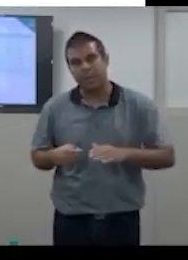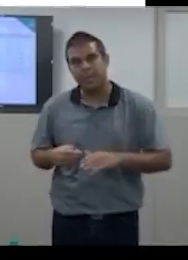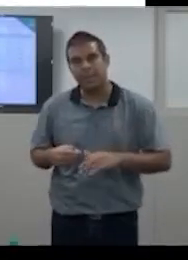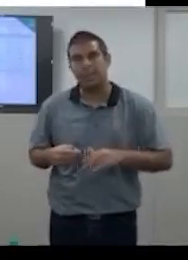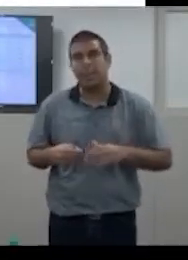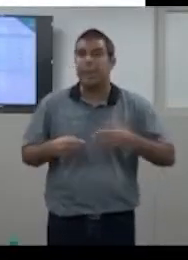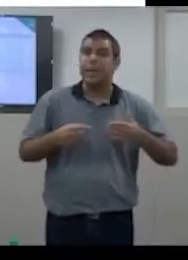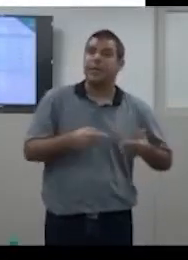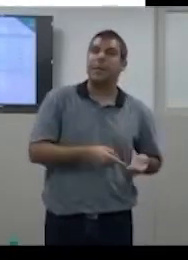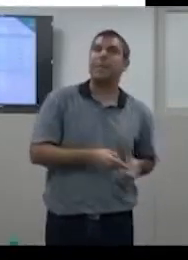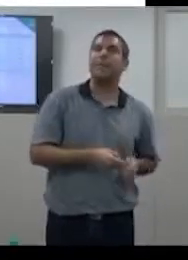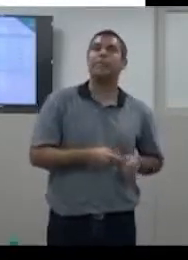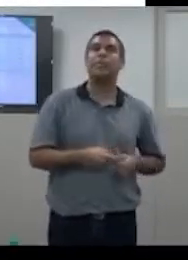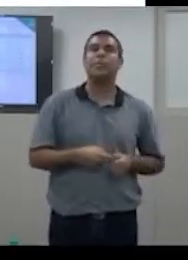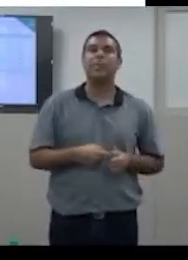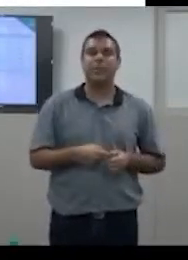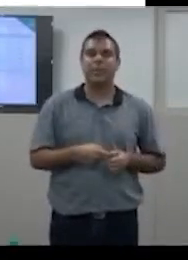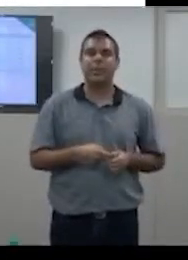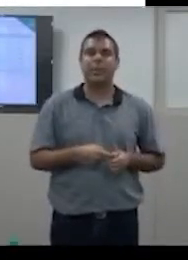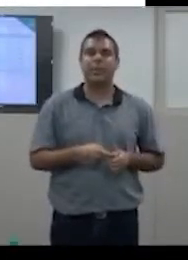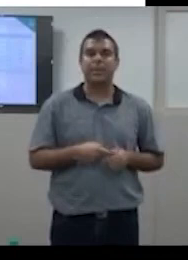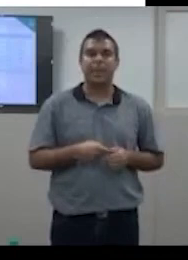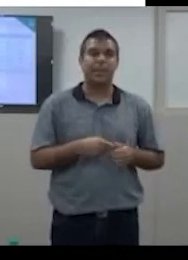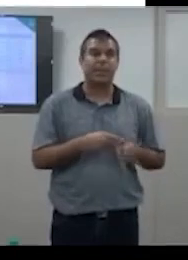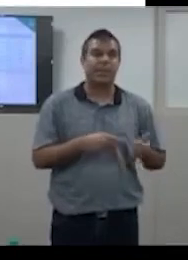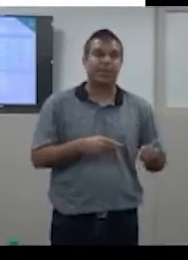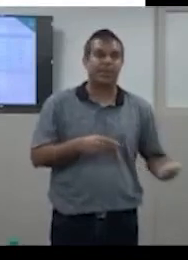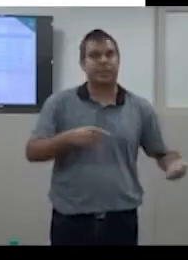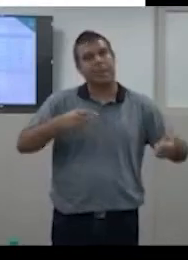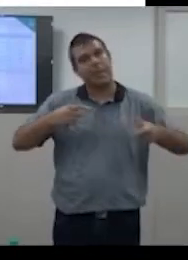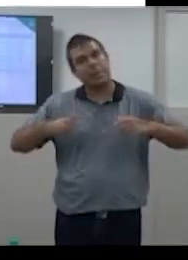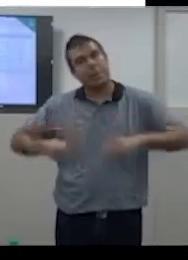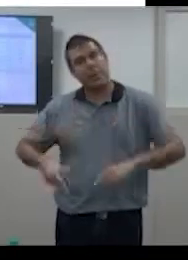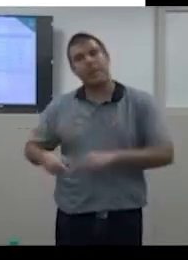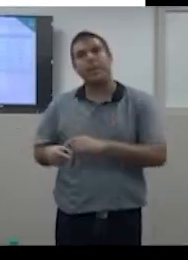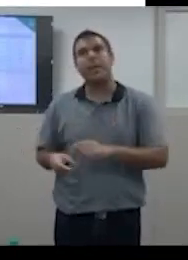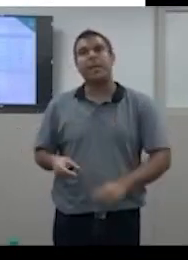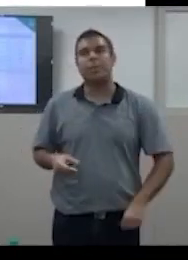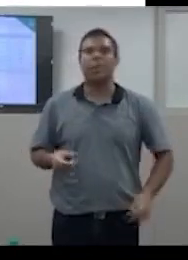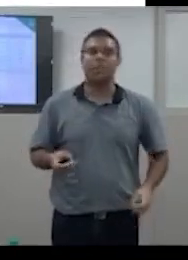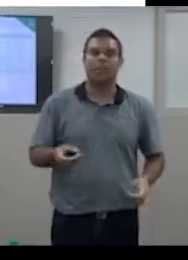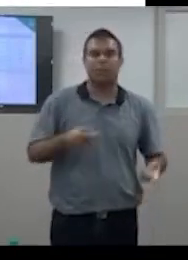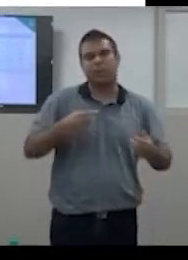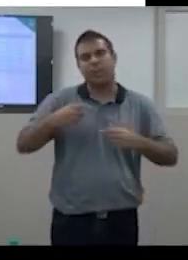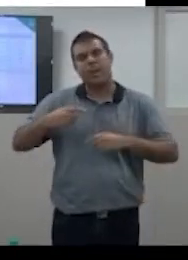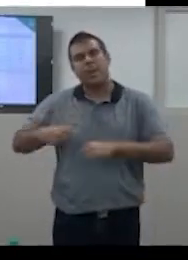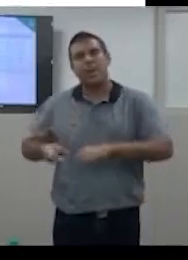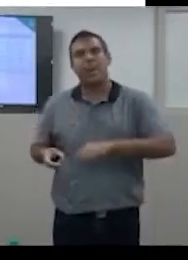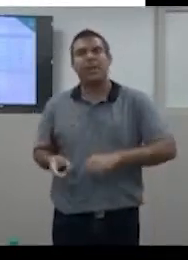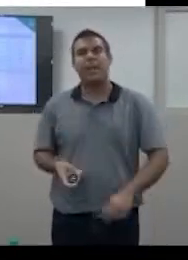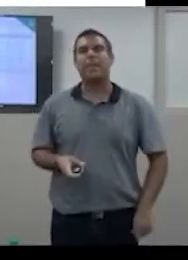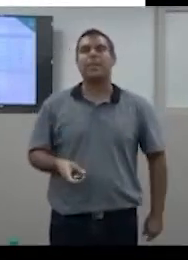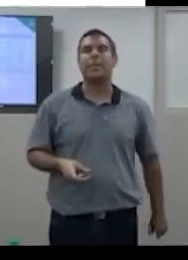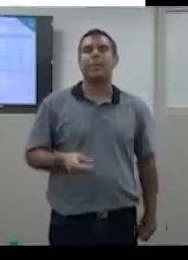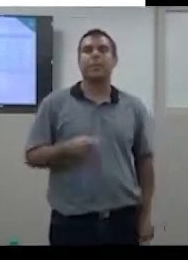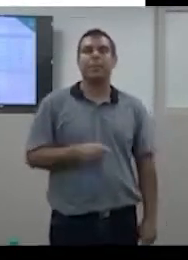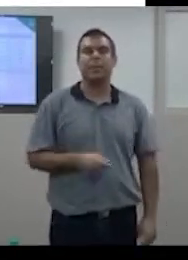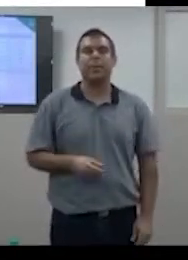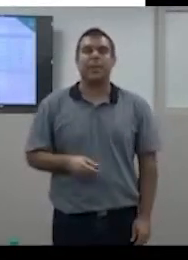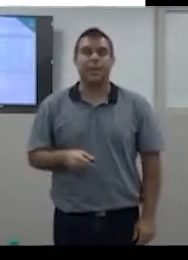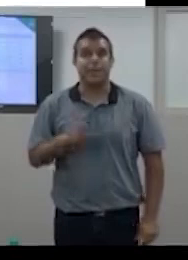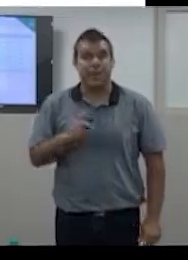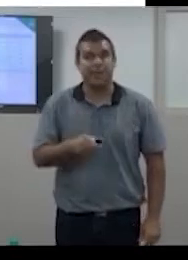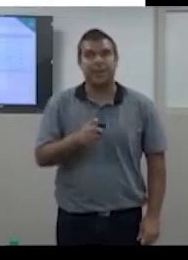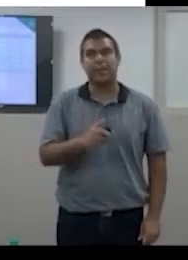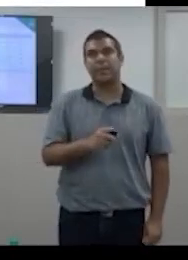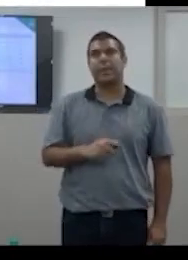está baixando a temperatura, está passando por uma mudança de estado. Beleza? Ela está sendo da forma líquida, tá indo, ou pastosa, e ela está indo ali então para a